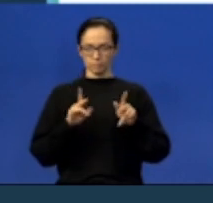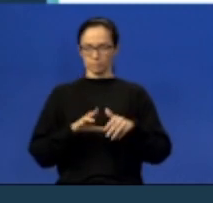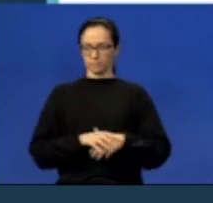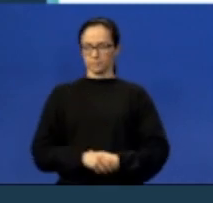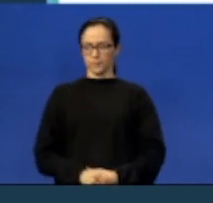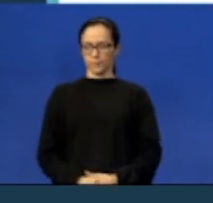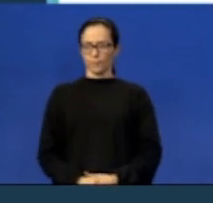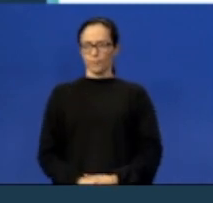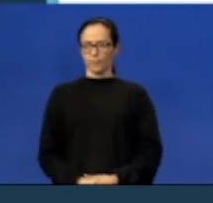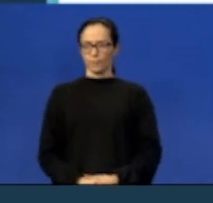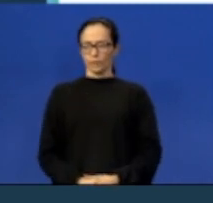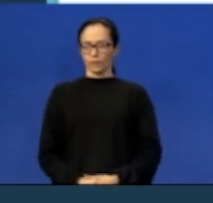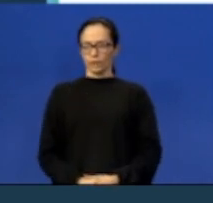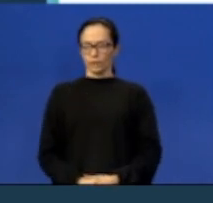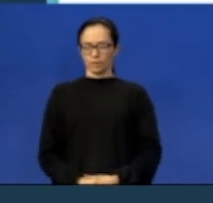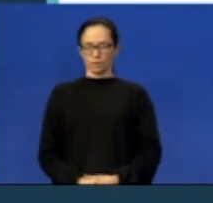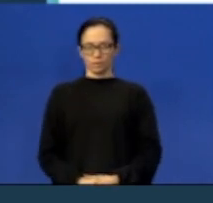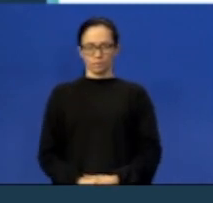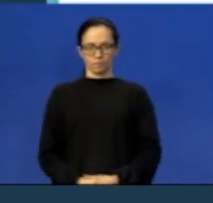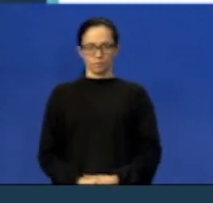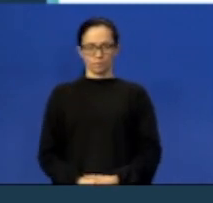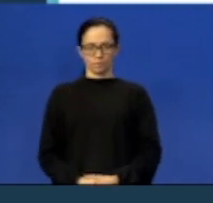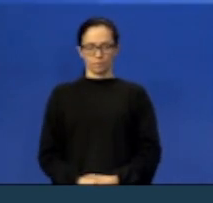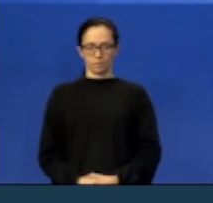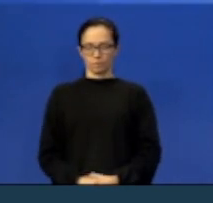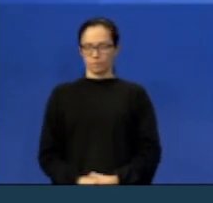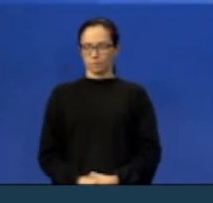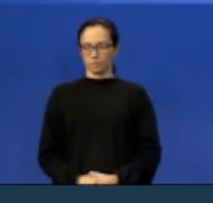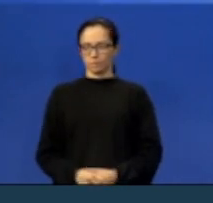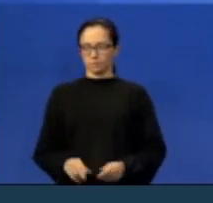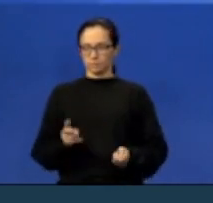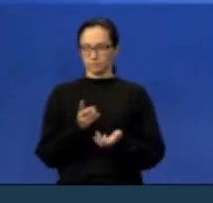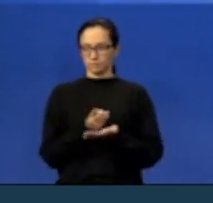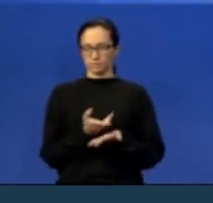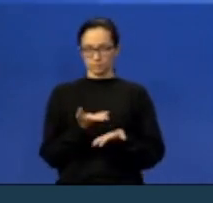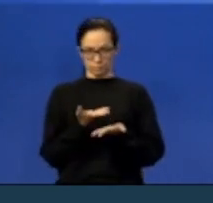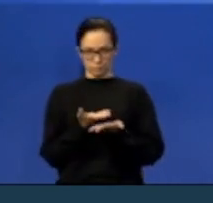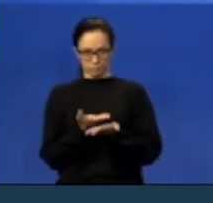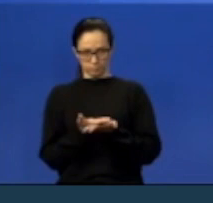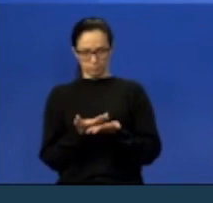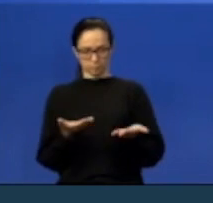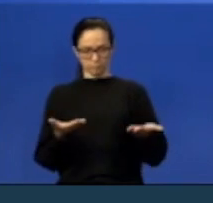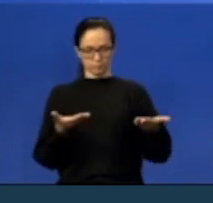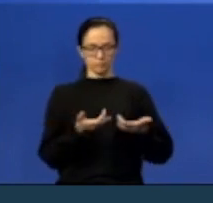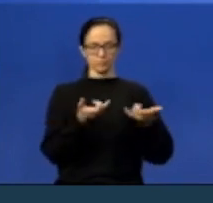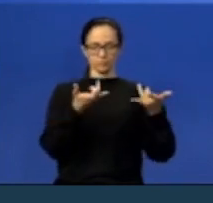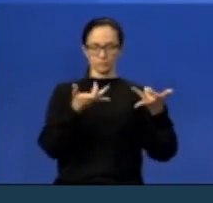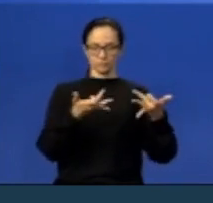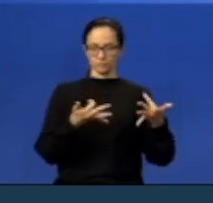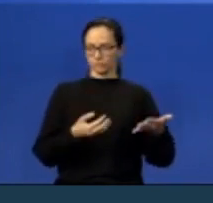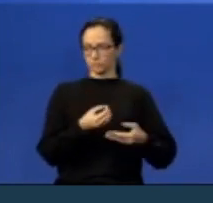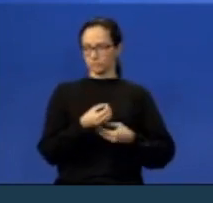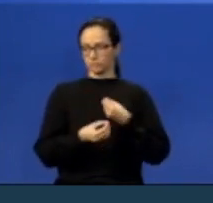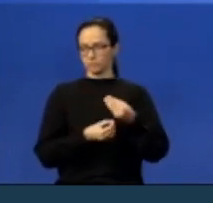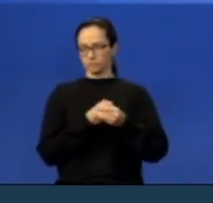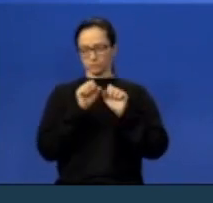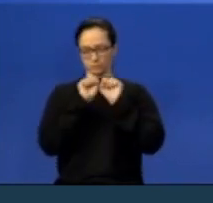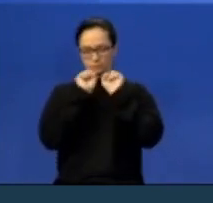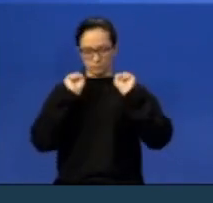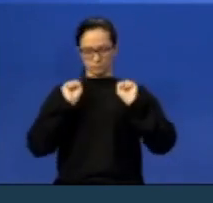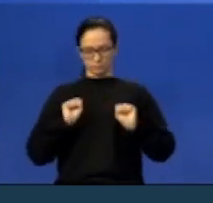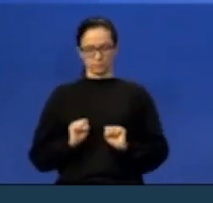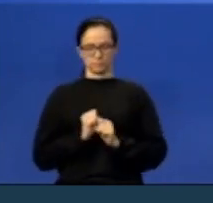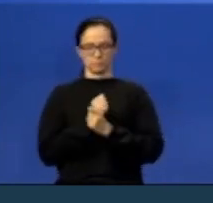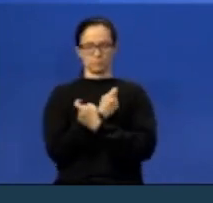estão corretos os itens 1 e 3. Agora, nós vamos dar início a um outro assunto que é sobre o sistema ósseo,